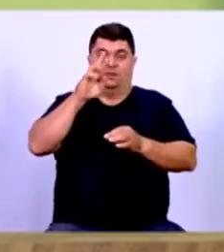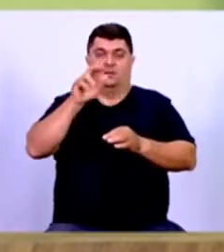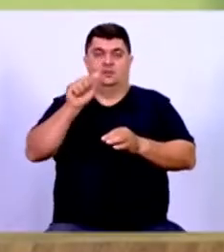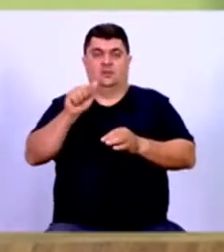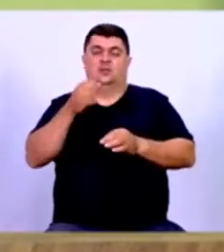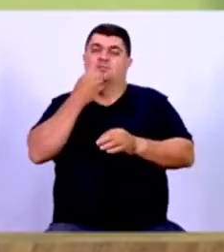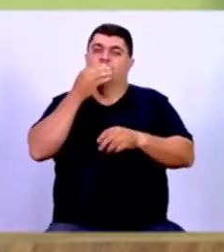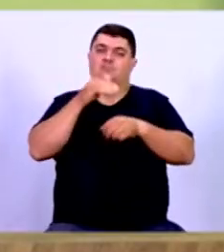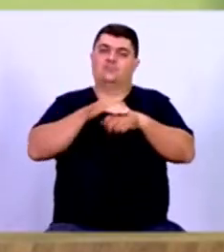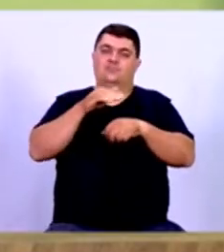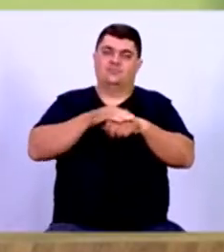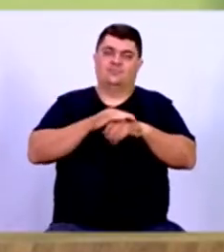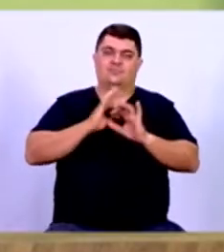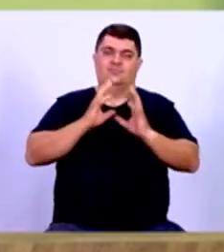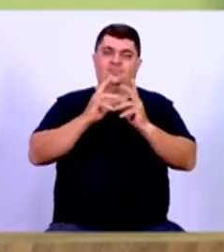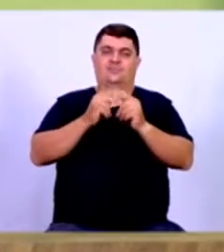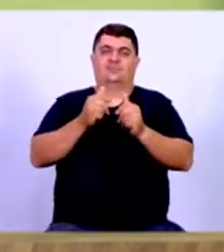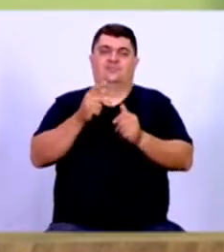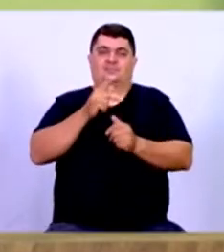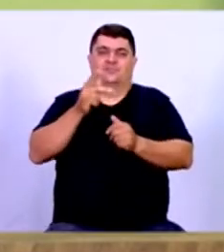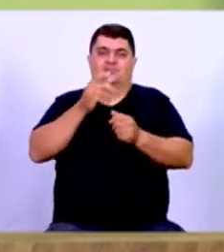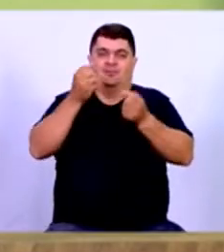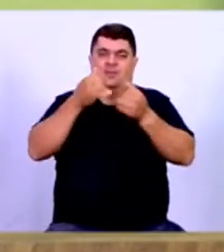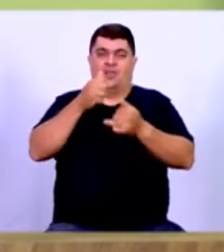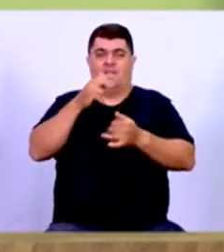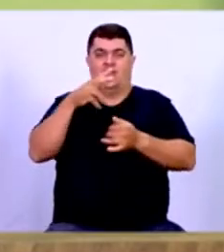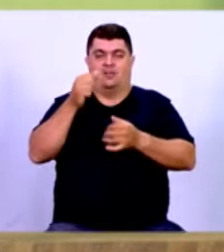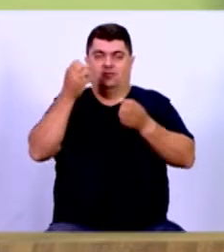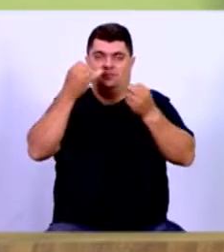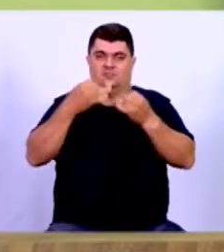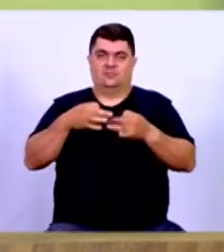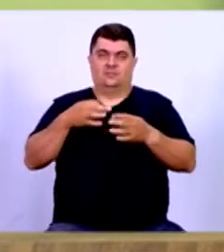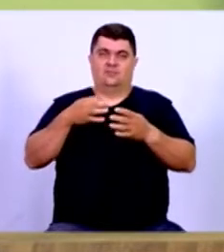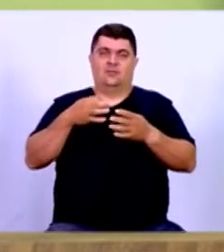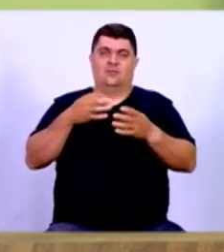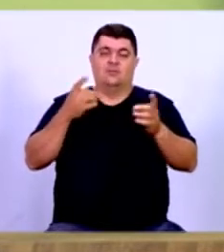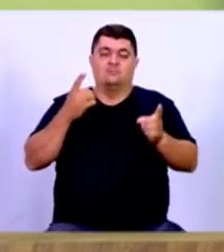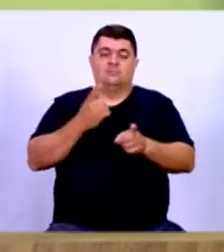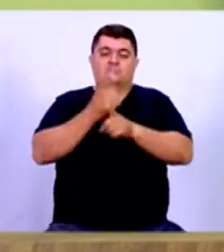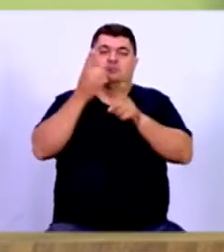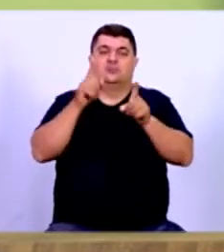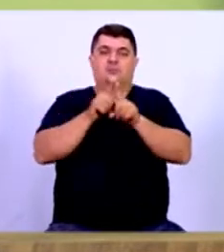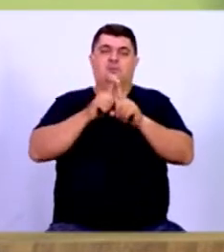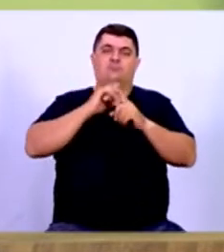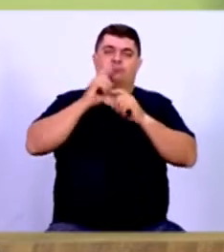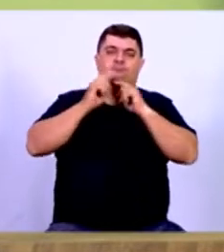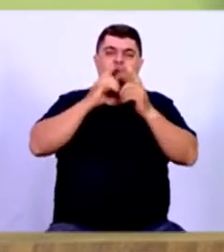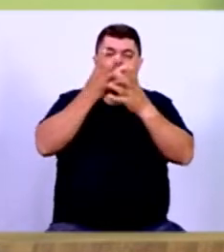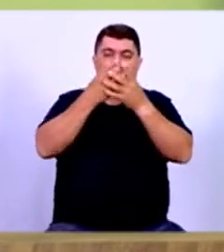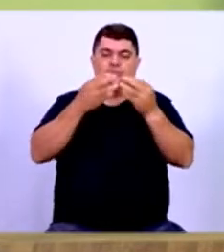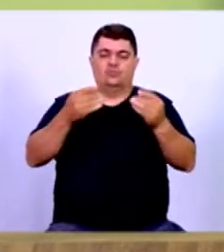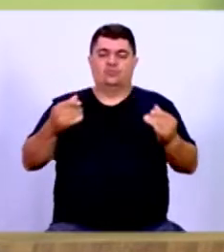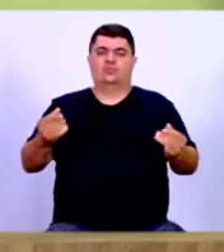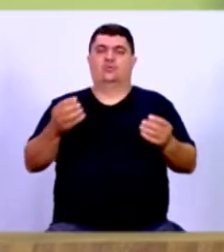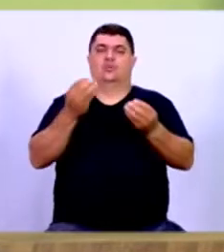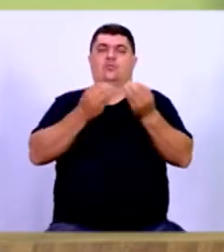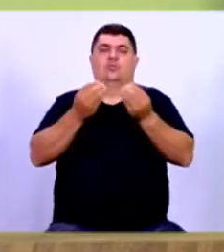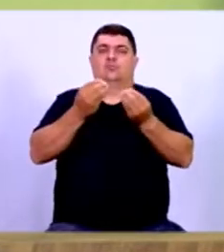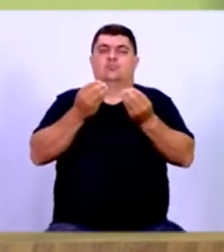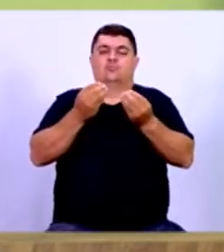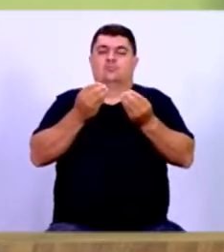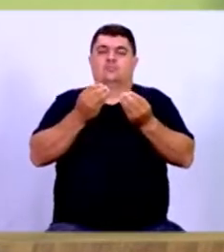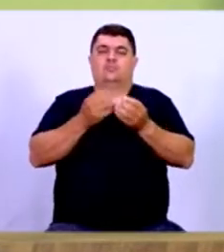noite a você que nos assiste. E como a professora Anabela falou, né? Vamos descobrir e tirar as dúvidas de vocês a